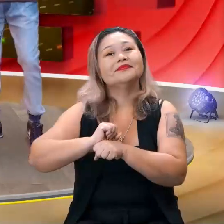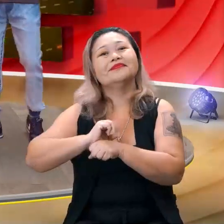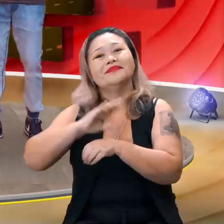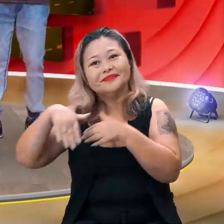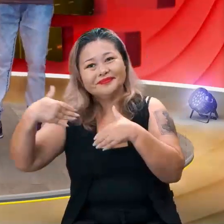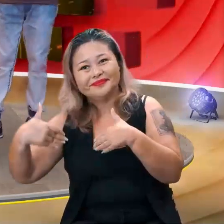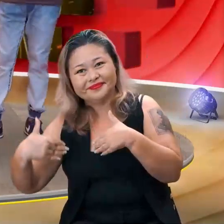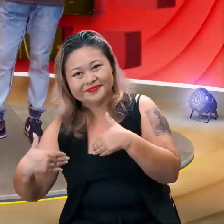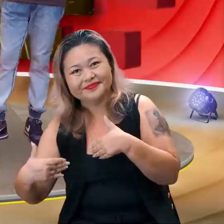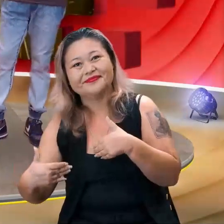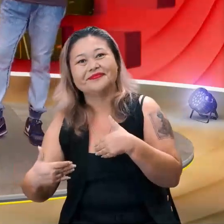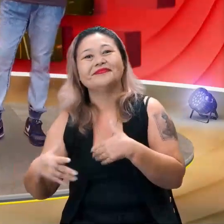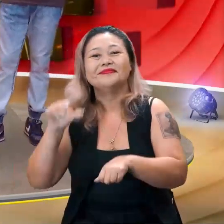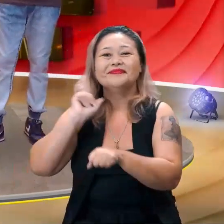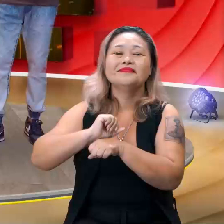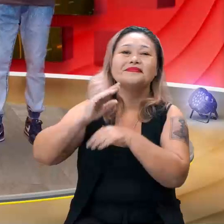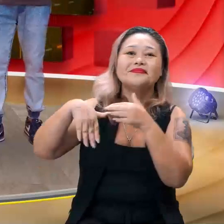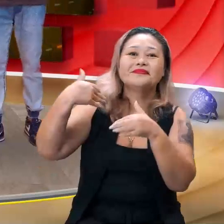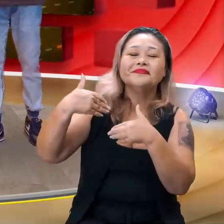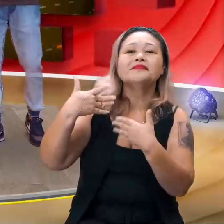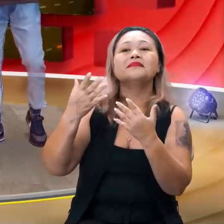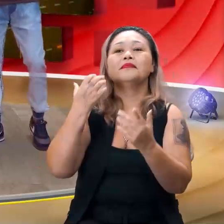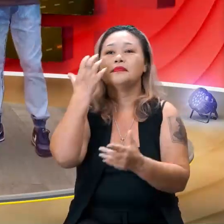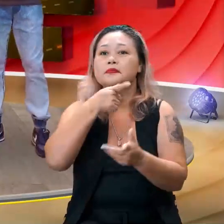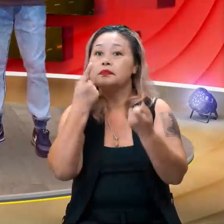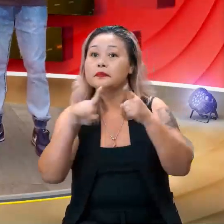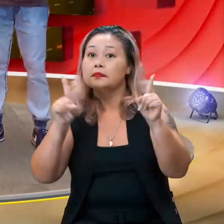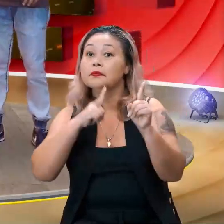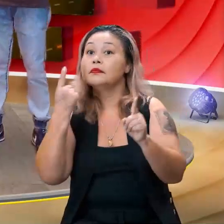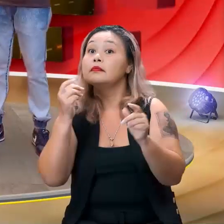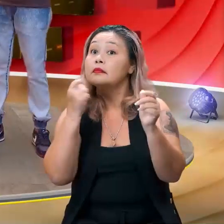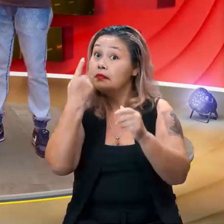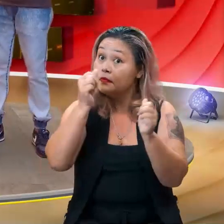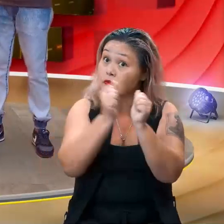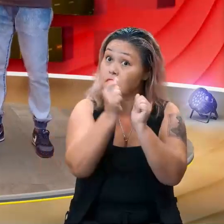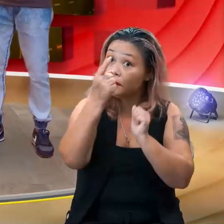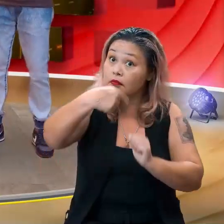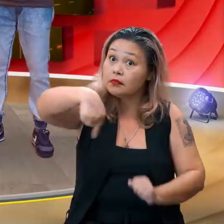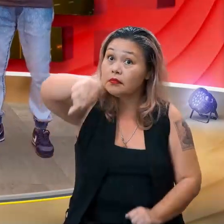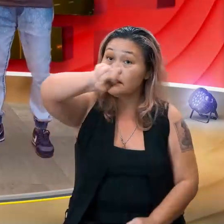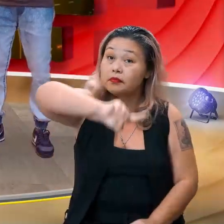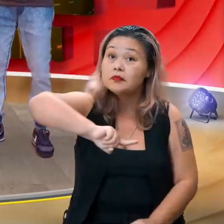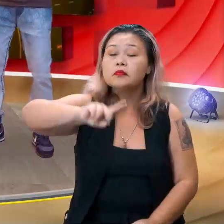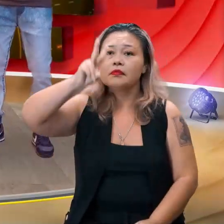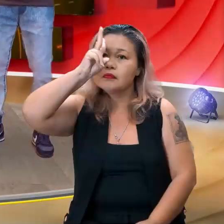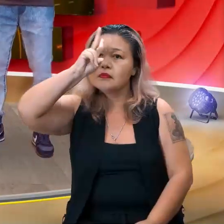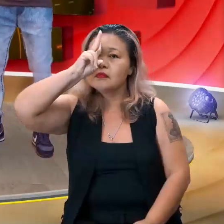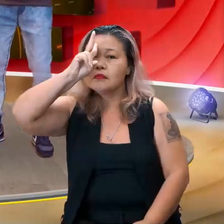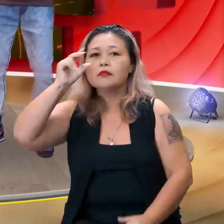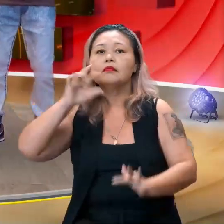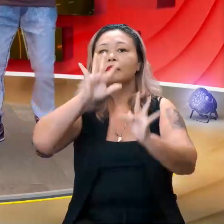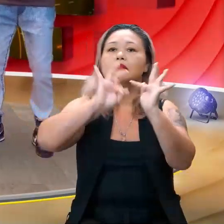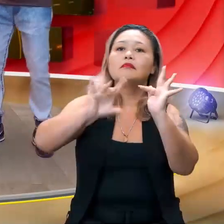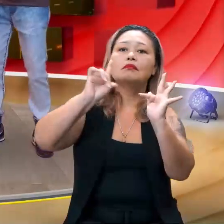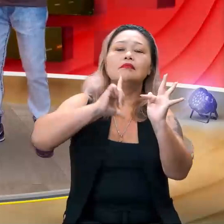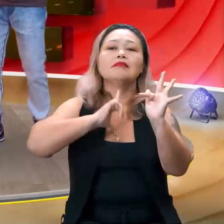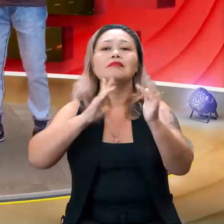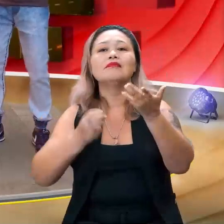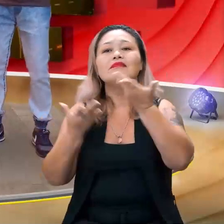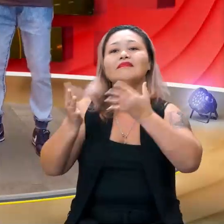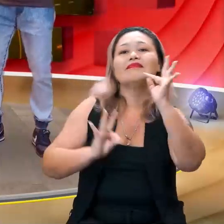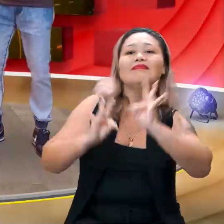parou de partir. Quando a gente parou de partir, vai ter a paródia pra cantar junto com vocês, tá? Acho que eu lembro, né? Pra resolver função afim,